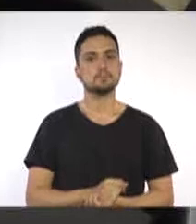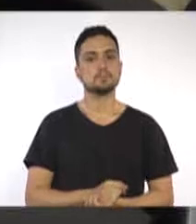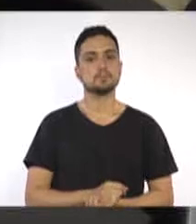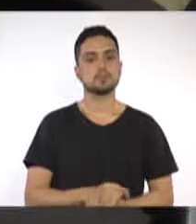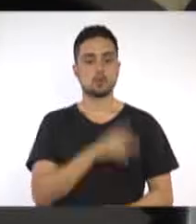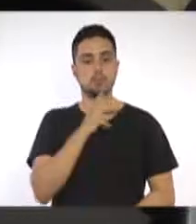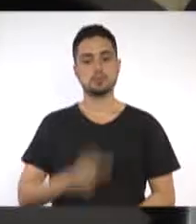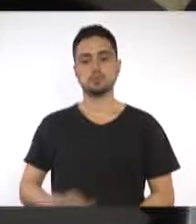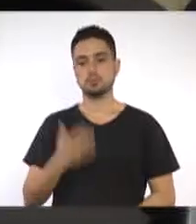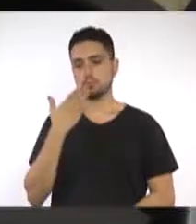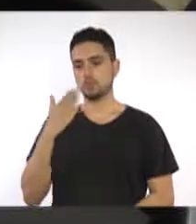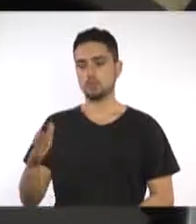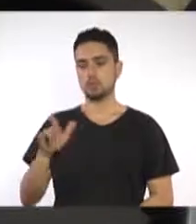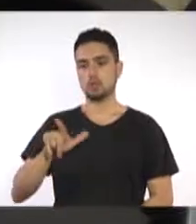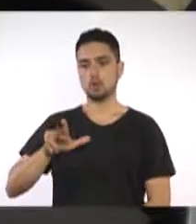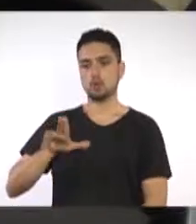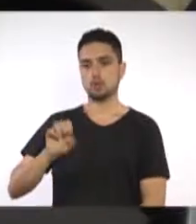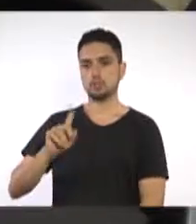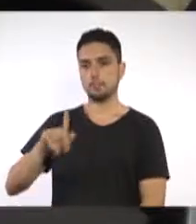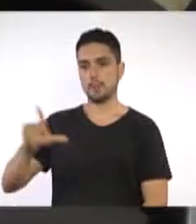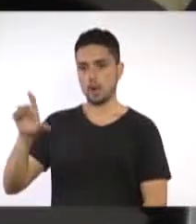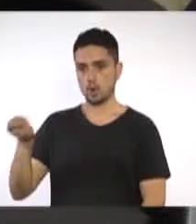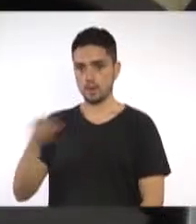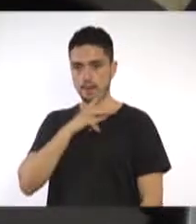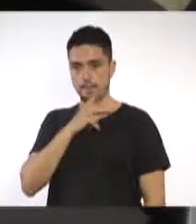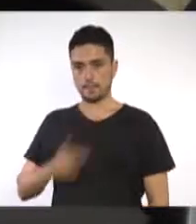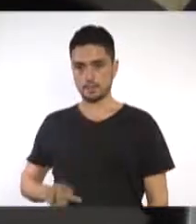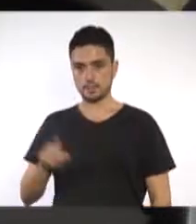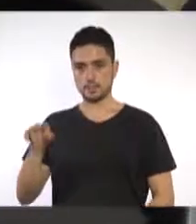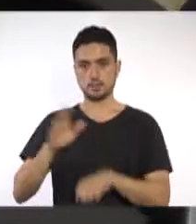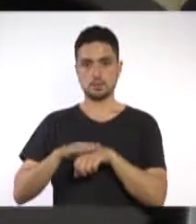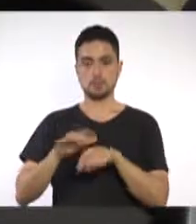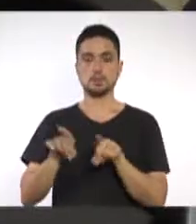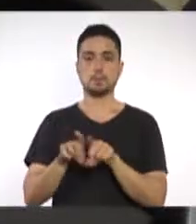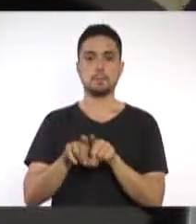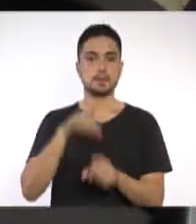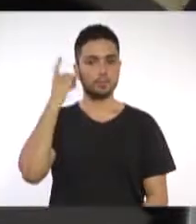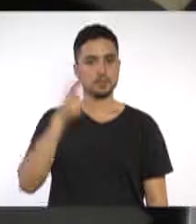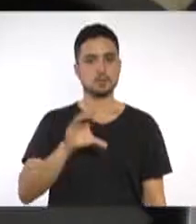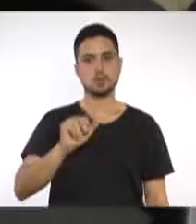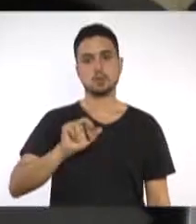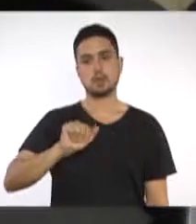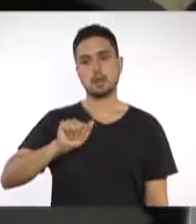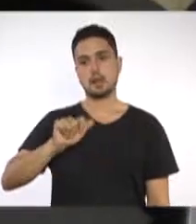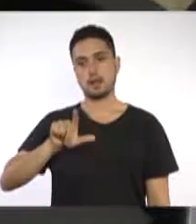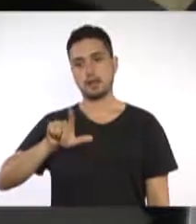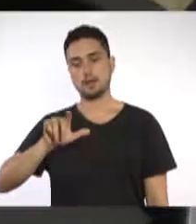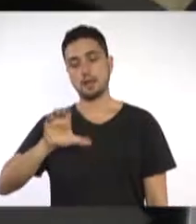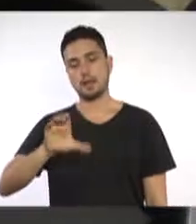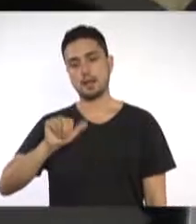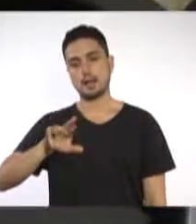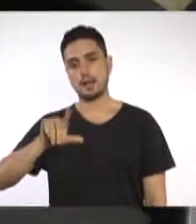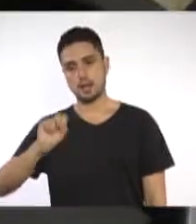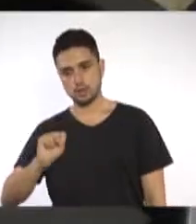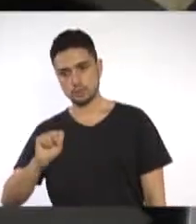Paulo, designou também o deputado Carlos Augusto, presidente da Comissão de Segurança. Portanto, no